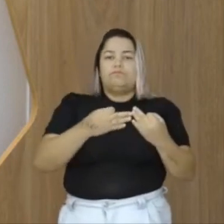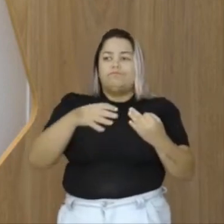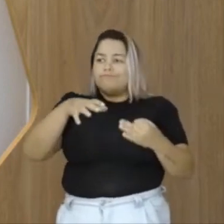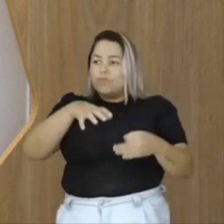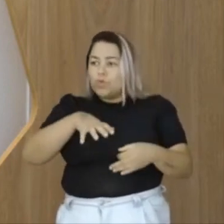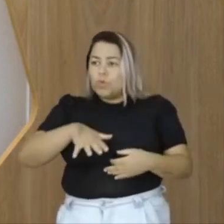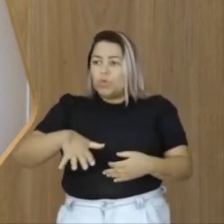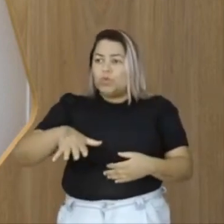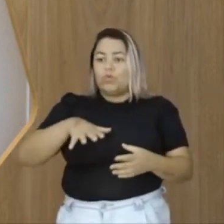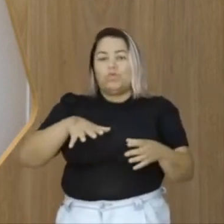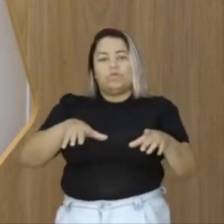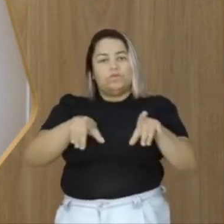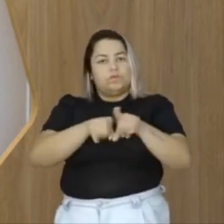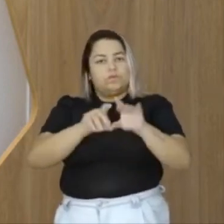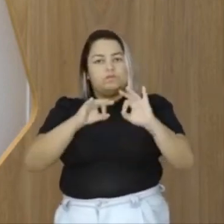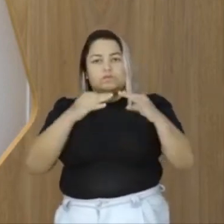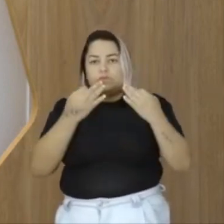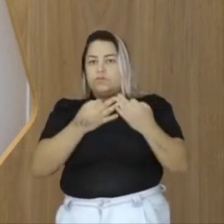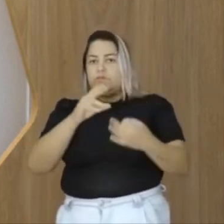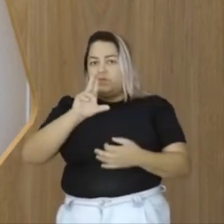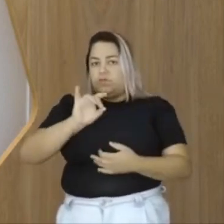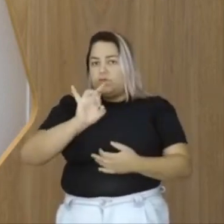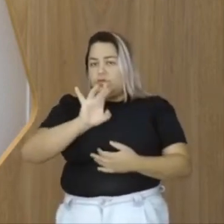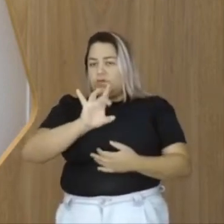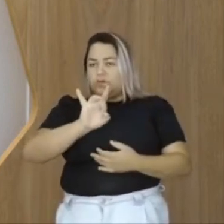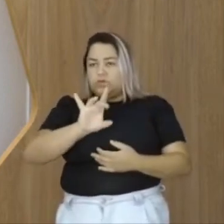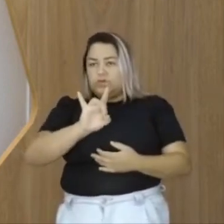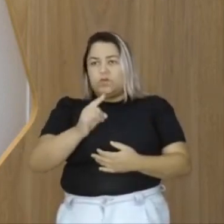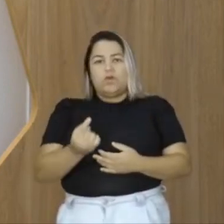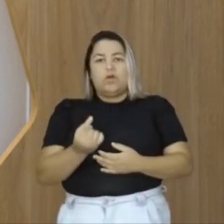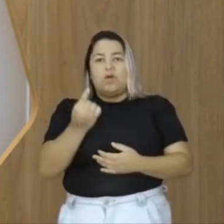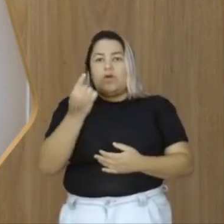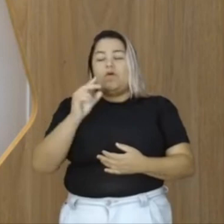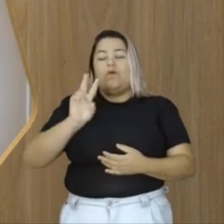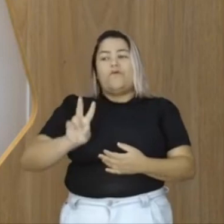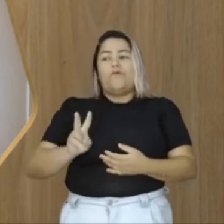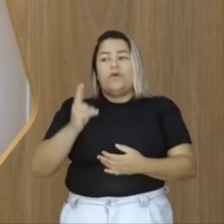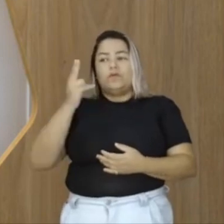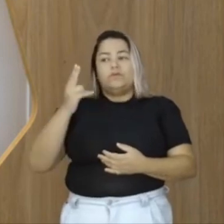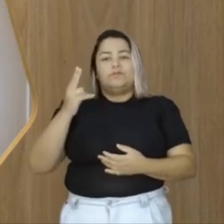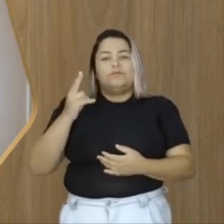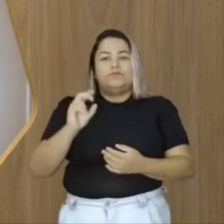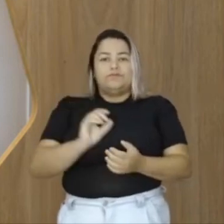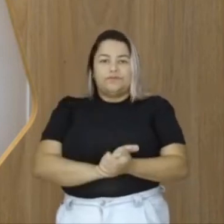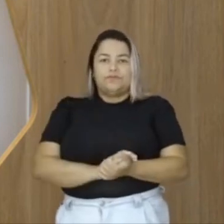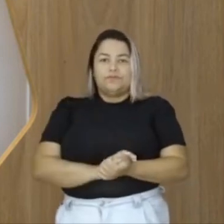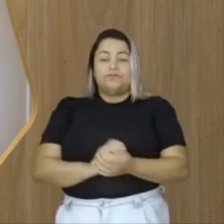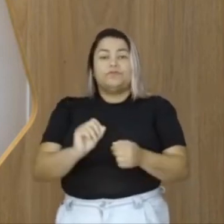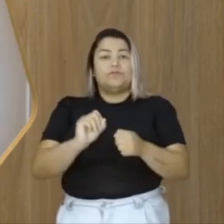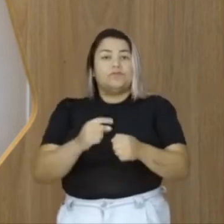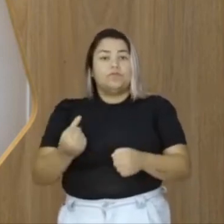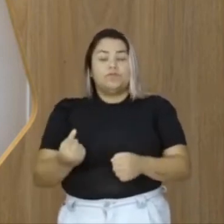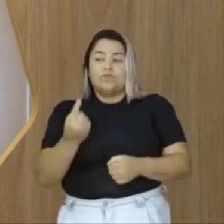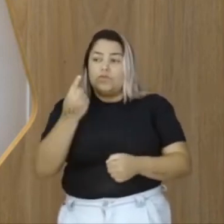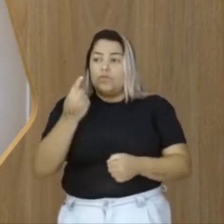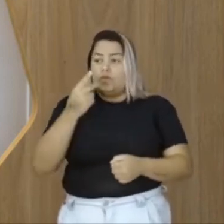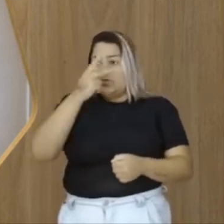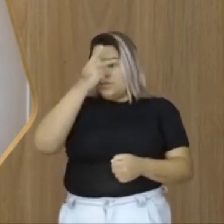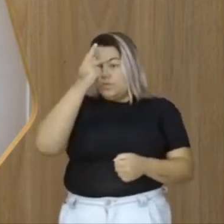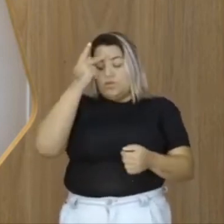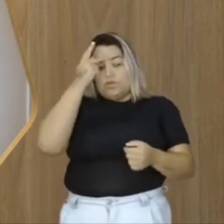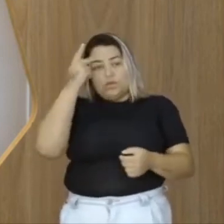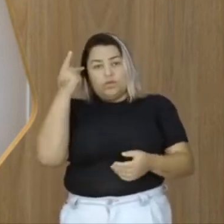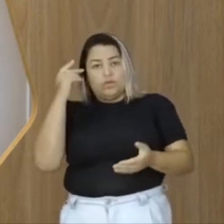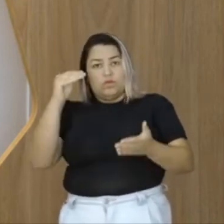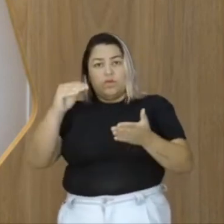familiares. Agora, não é mais só um valor para tanto fazer uma única pessoa, um único cadastro,